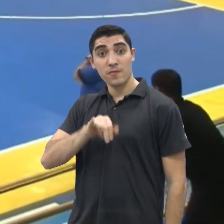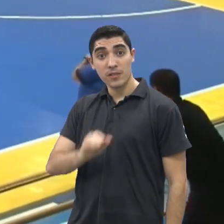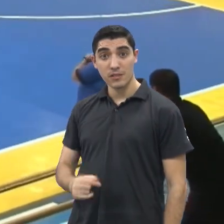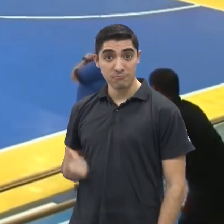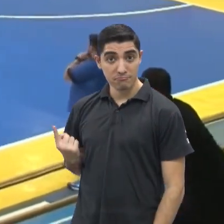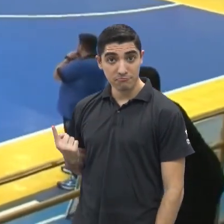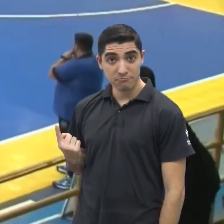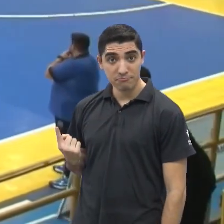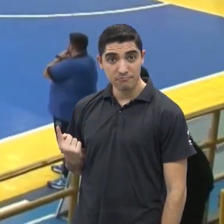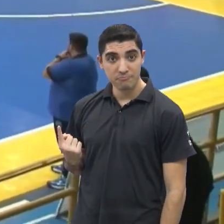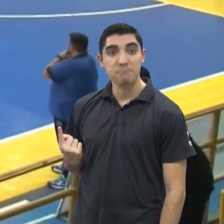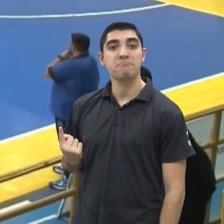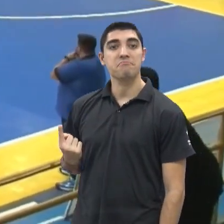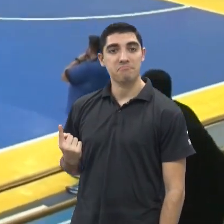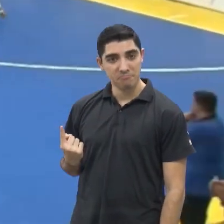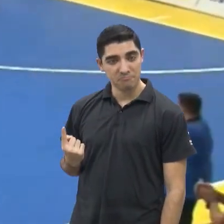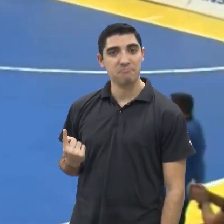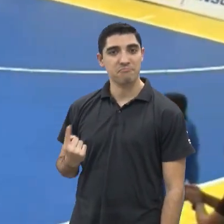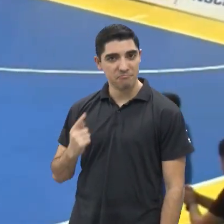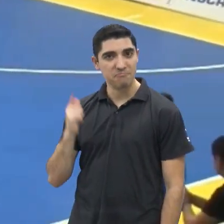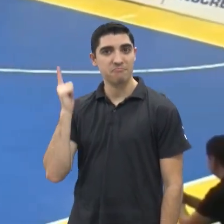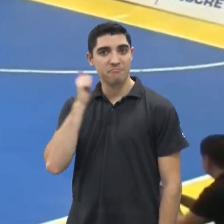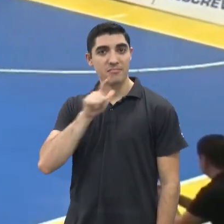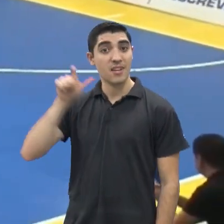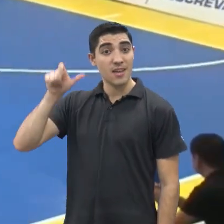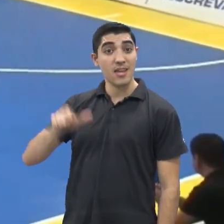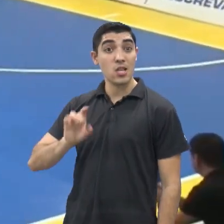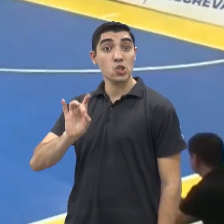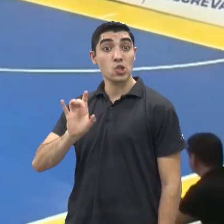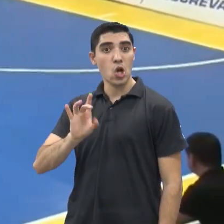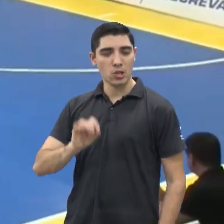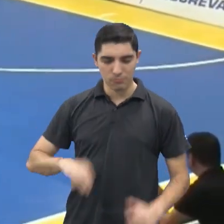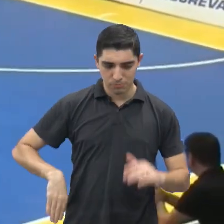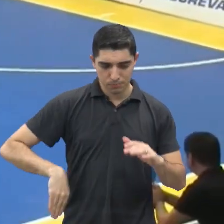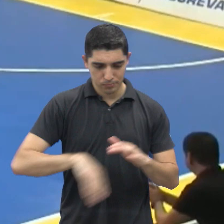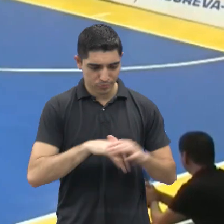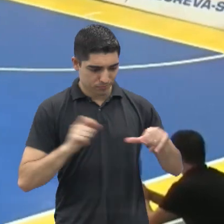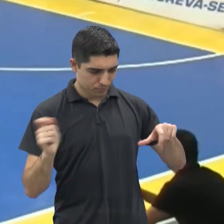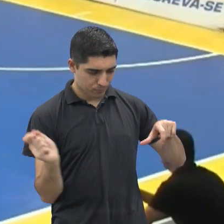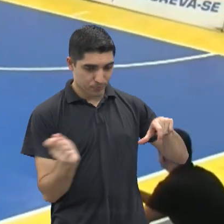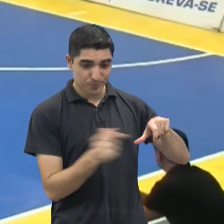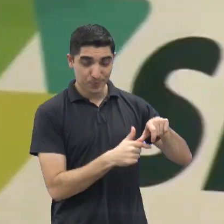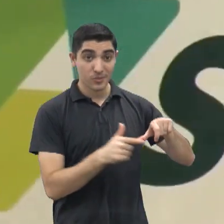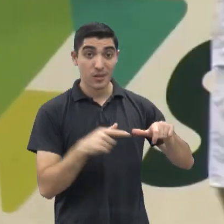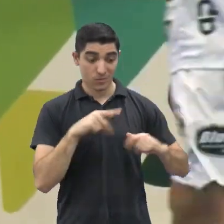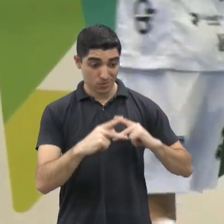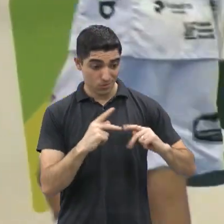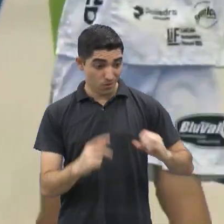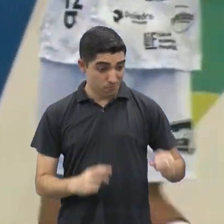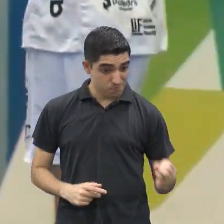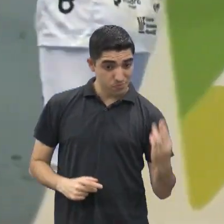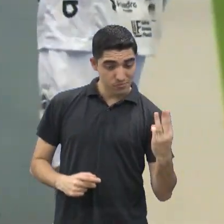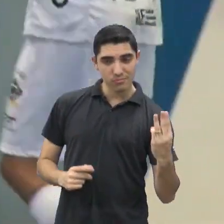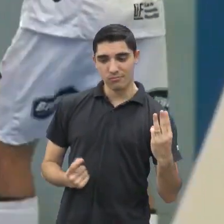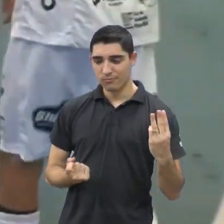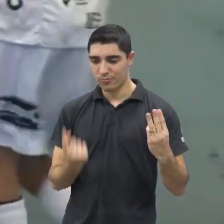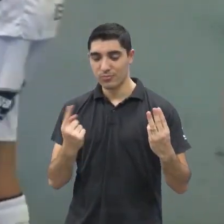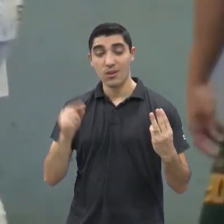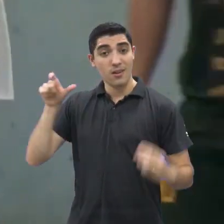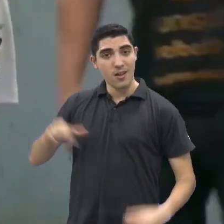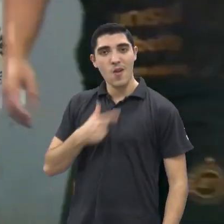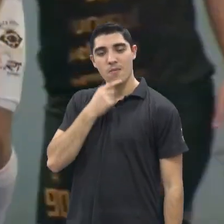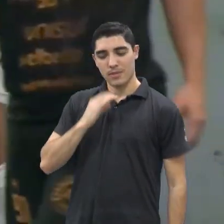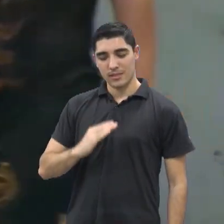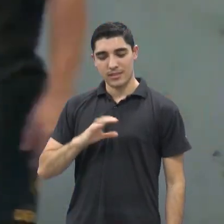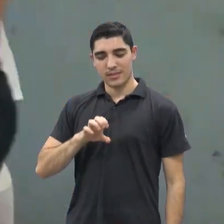tirou a marcação e voltou para ele mesmo. Bater de esquerda e fazer o terceiro para o São José. César Kanté é o nome do gol. São